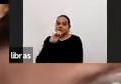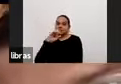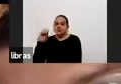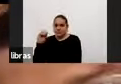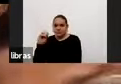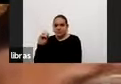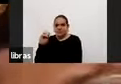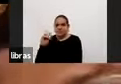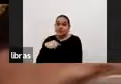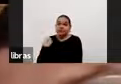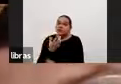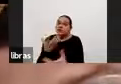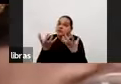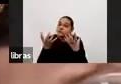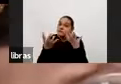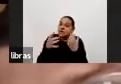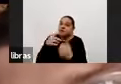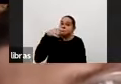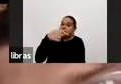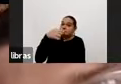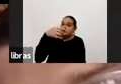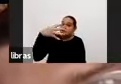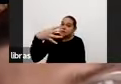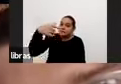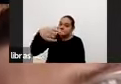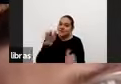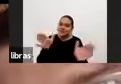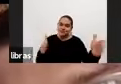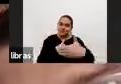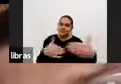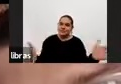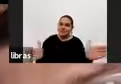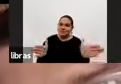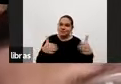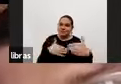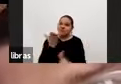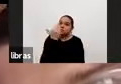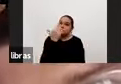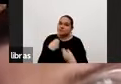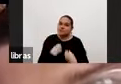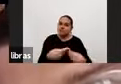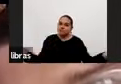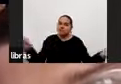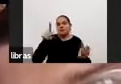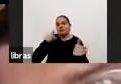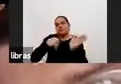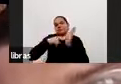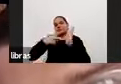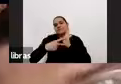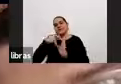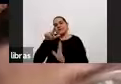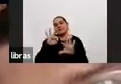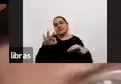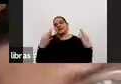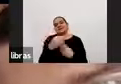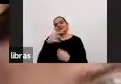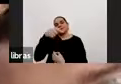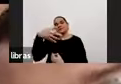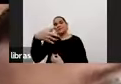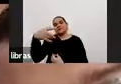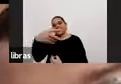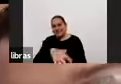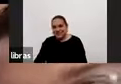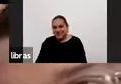Nossa expectativa é chegar nas 747 cestas, que são 747 pessoas readmitidas. Então hoje nós entregamos